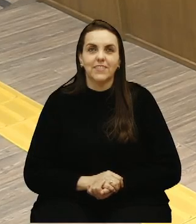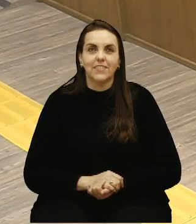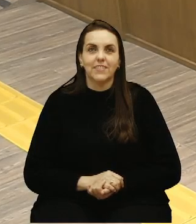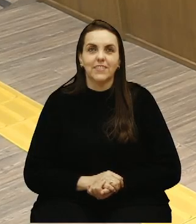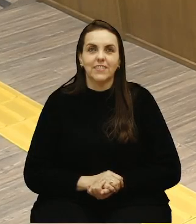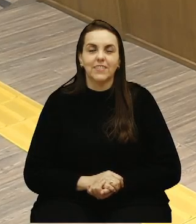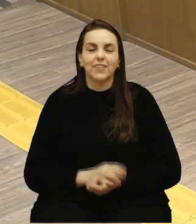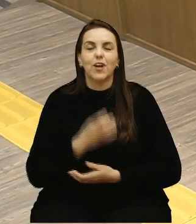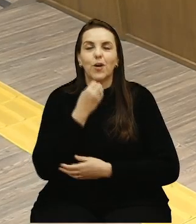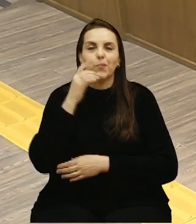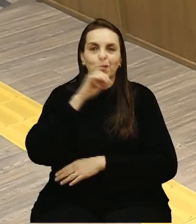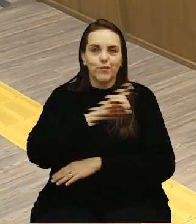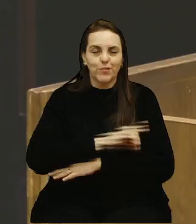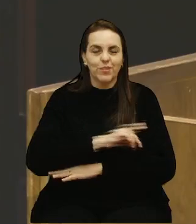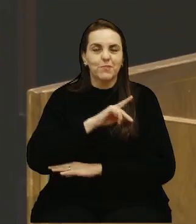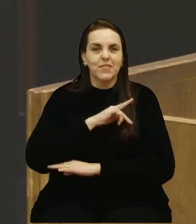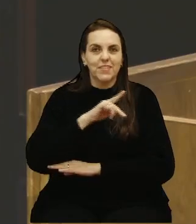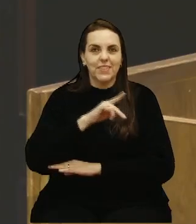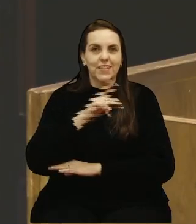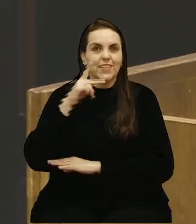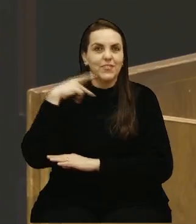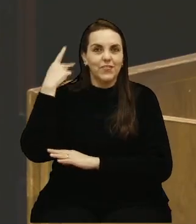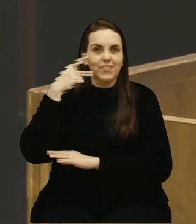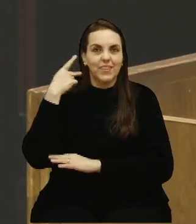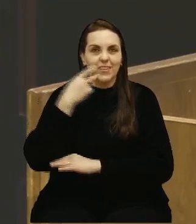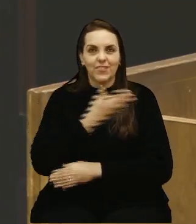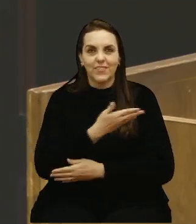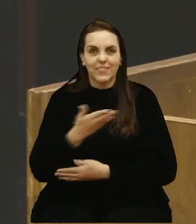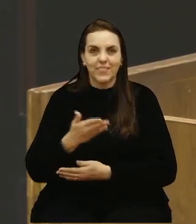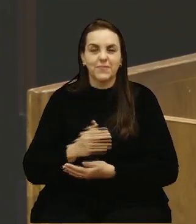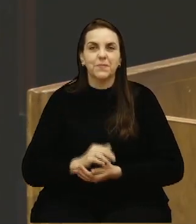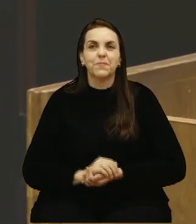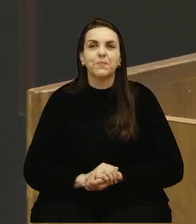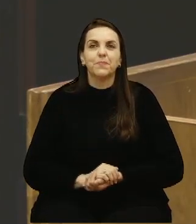Bom dia, senhor presidente, senhoras e senhores vereadores.